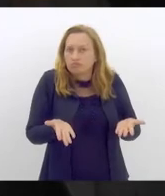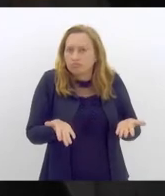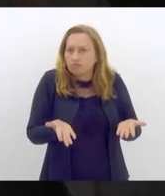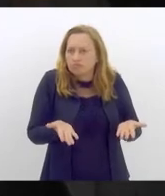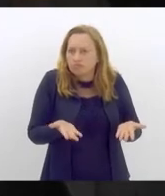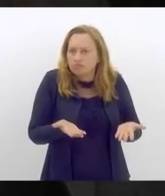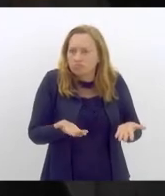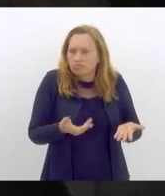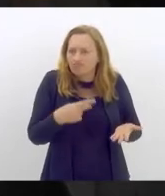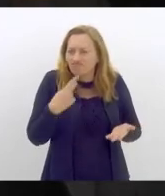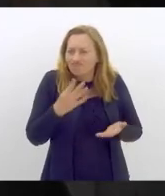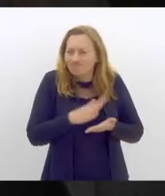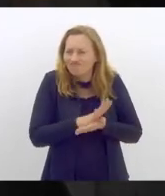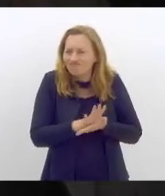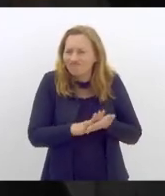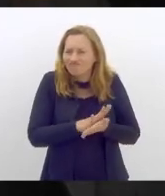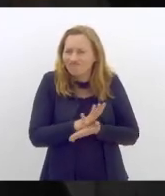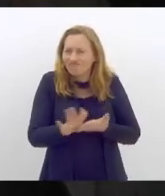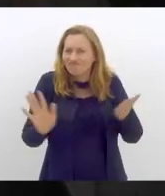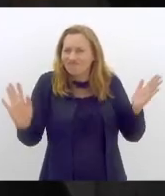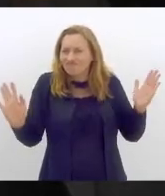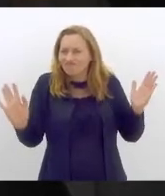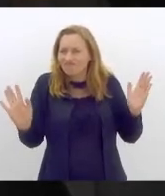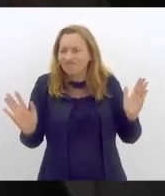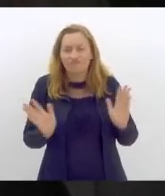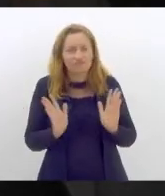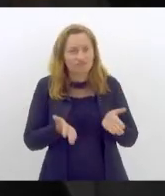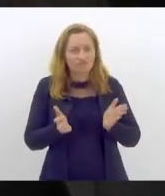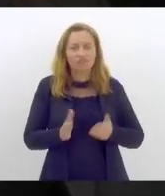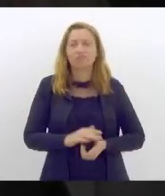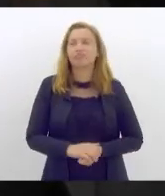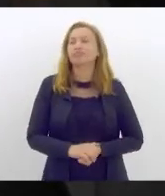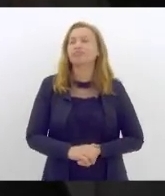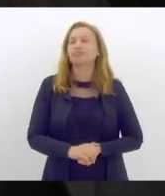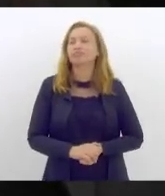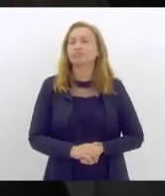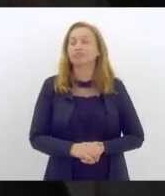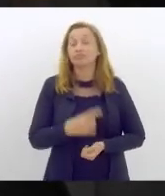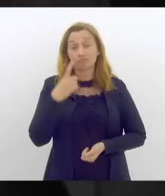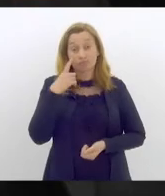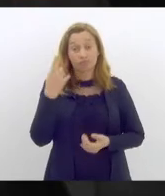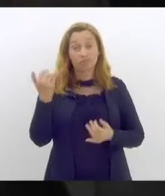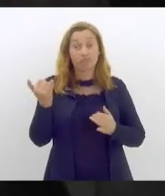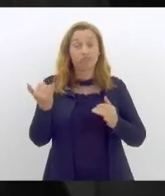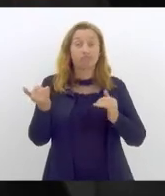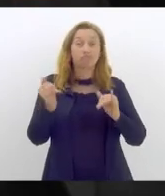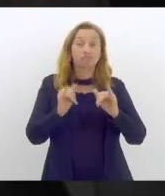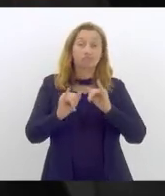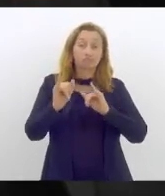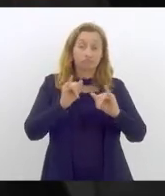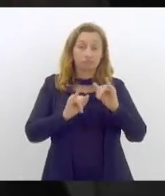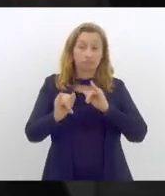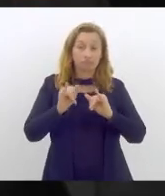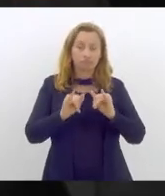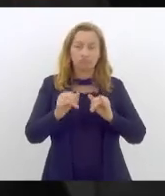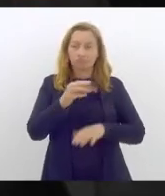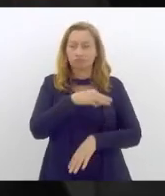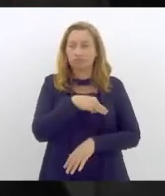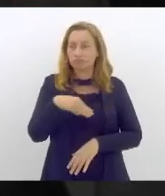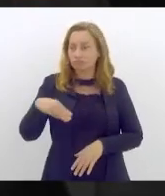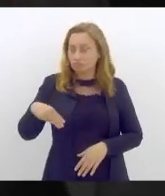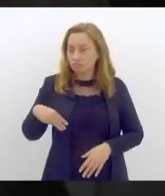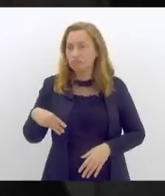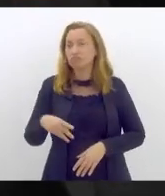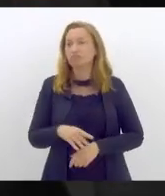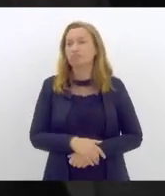não se posicionam agora mesmo viu uma notícia que o ministério público